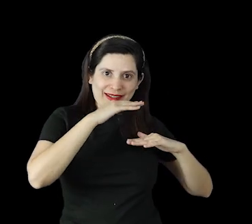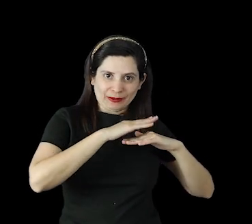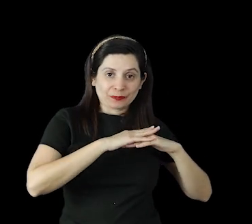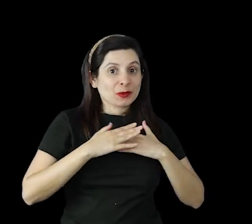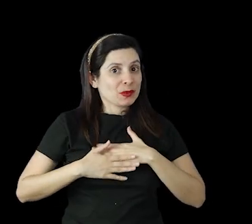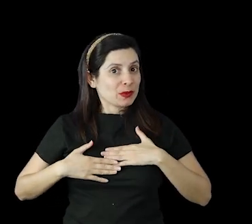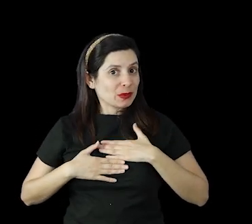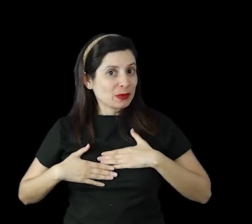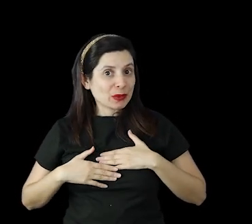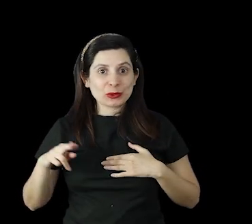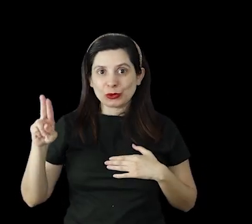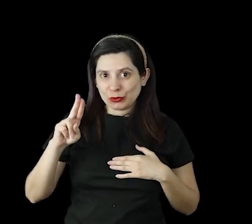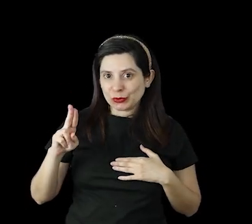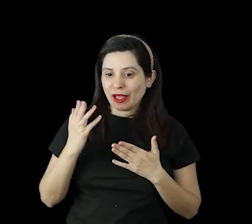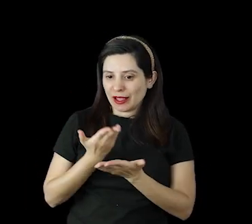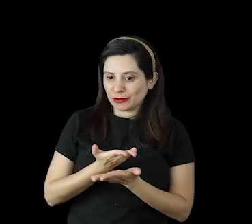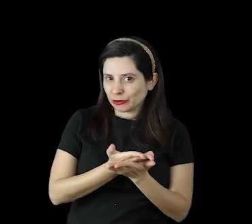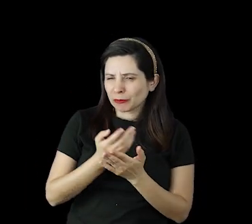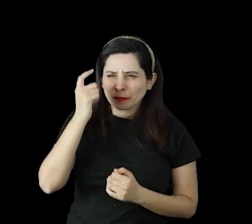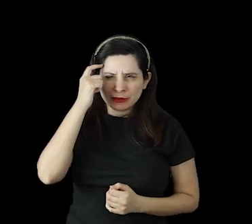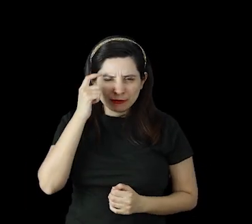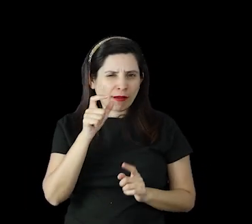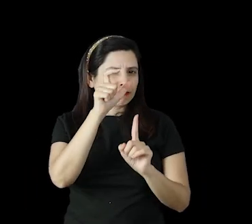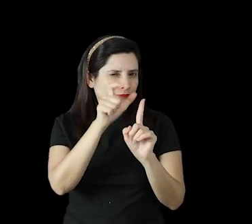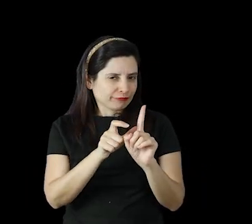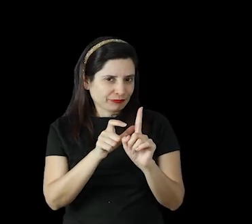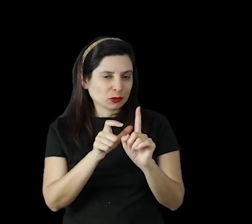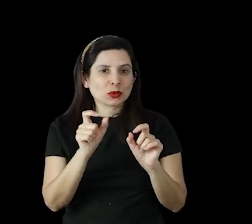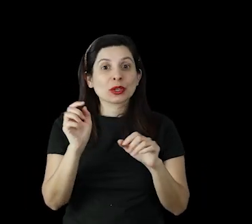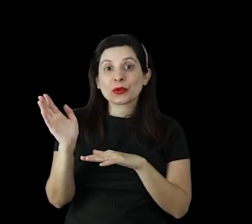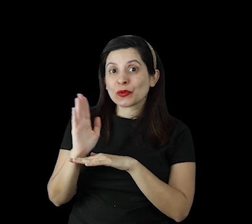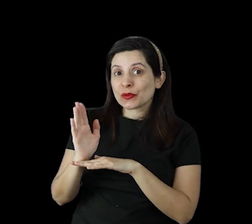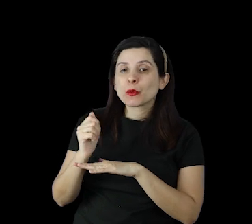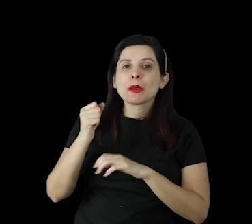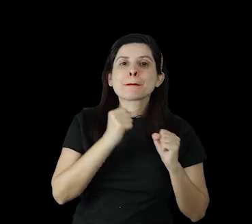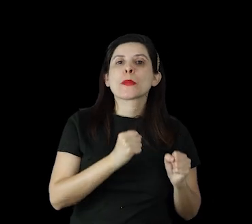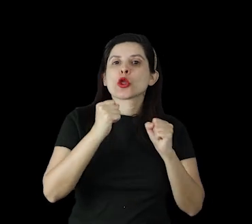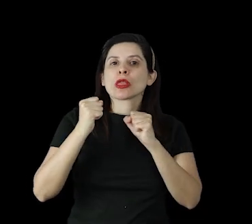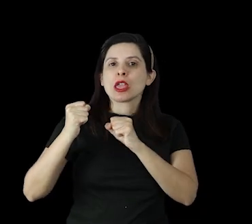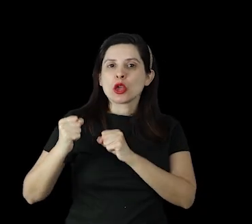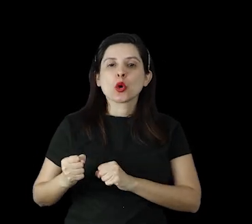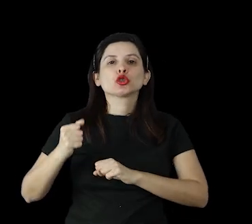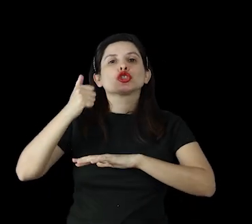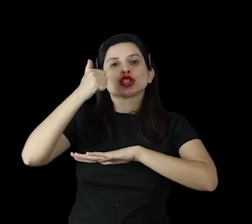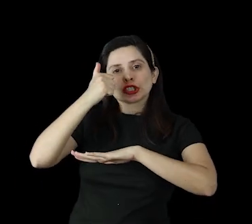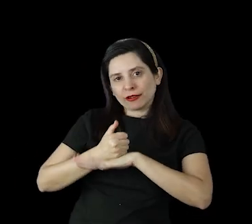muito de usar nas aulas para pensar personagem também O Poderoso Chefão, que é um filme